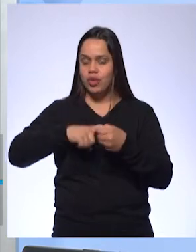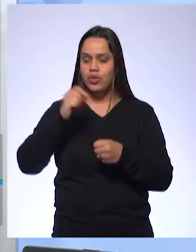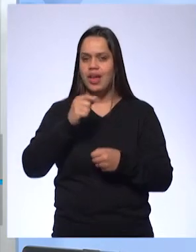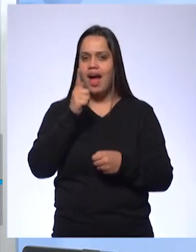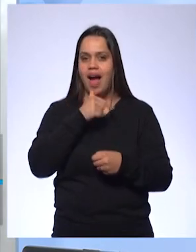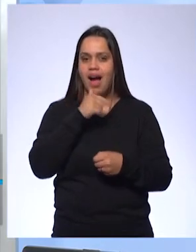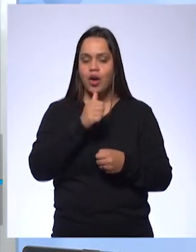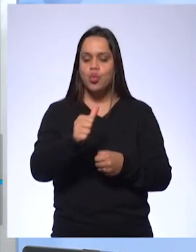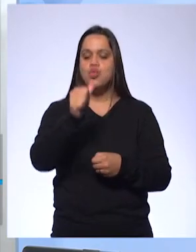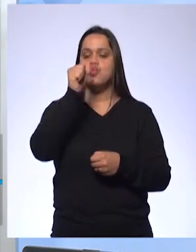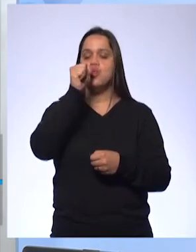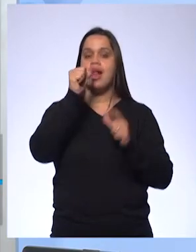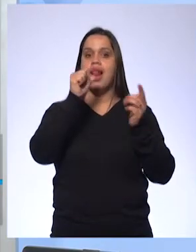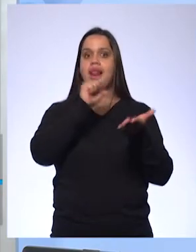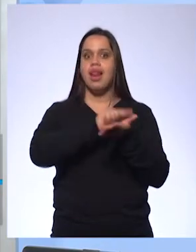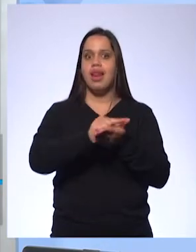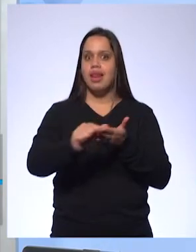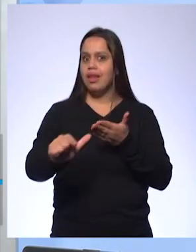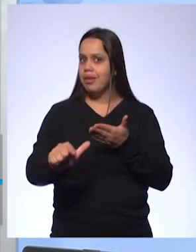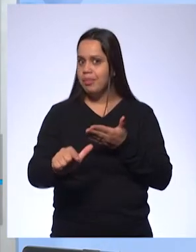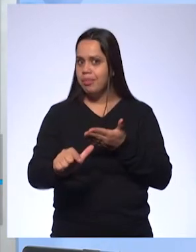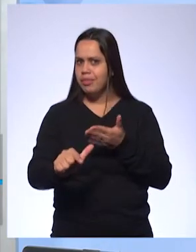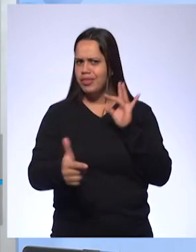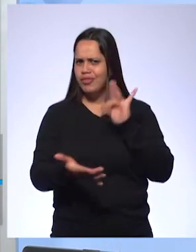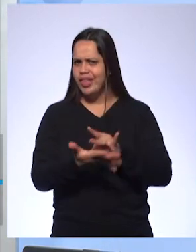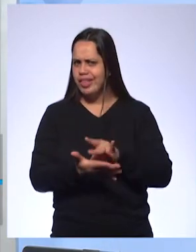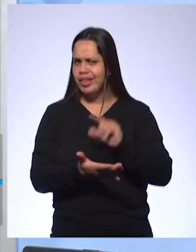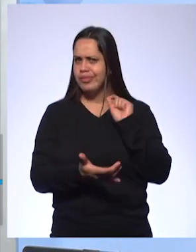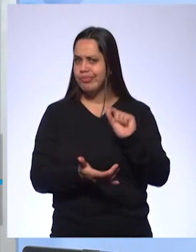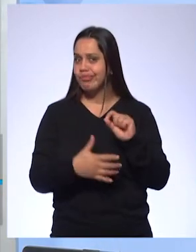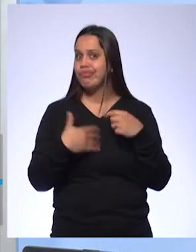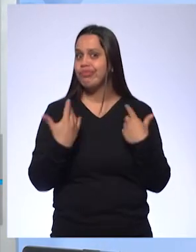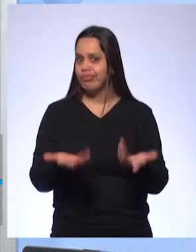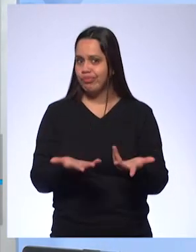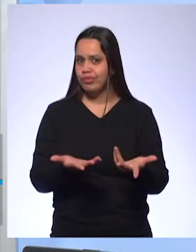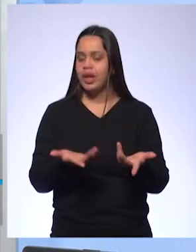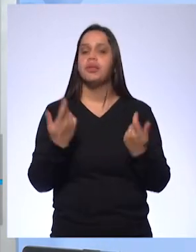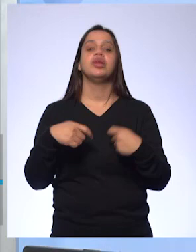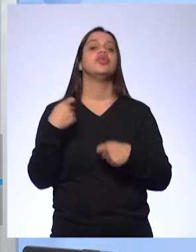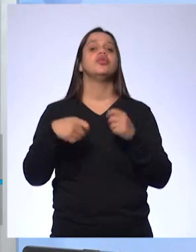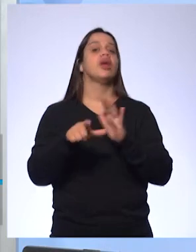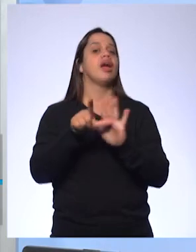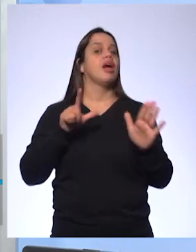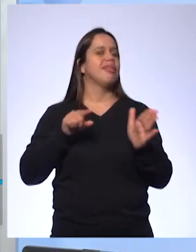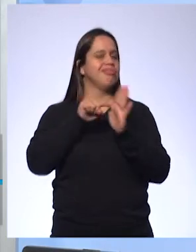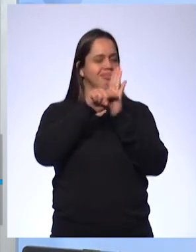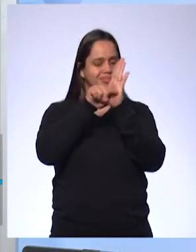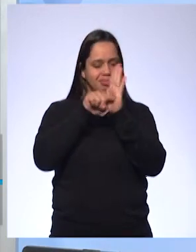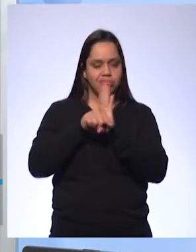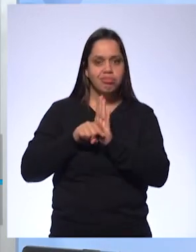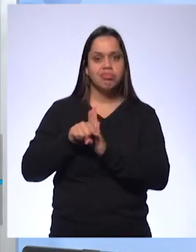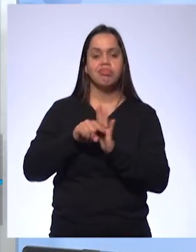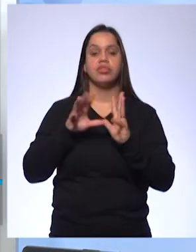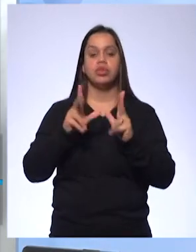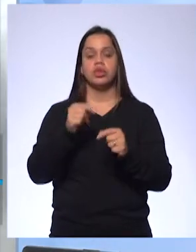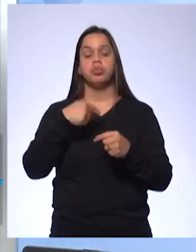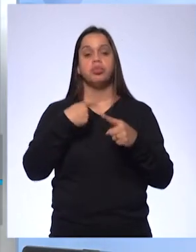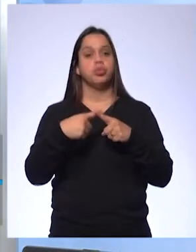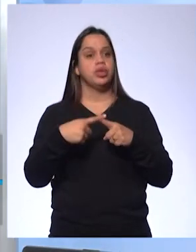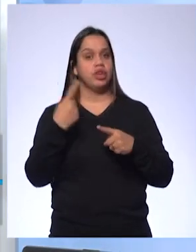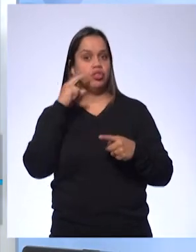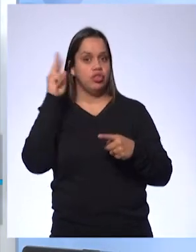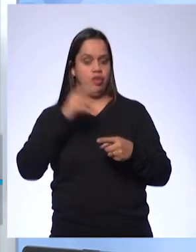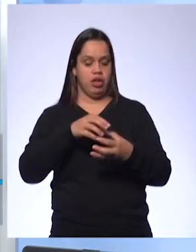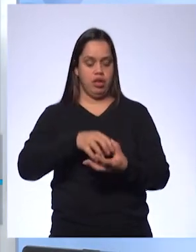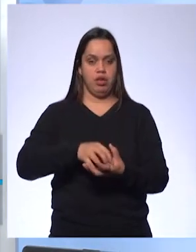água é água mesmo? Enfim, a gente precisa de uma análise para ver isso daí. A gente parte da hipótese de estar numa